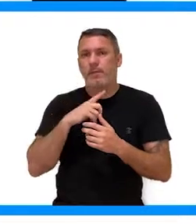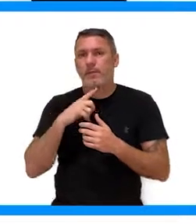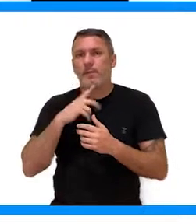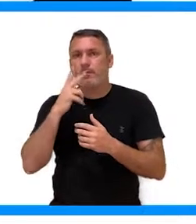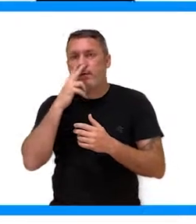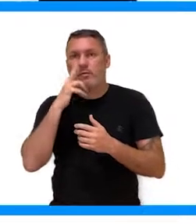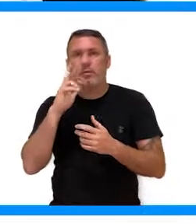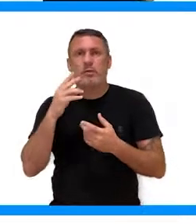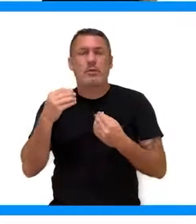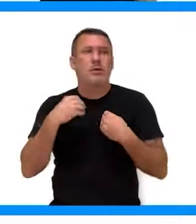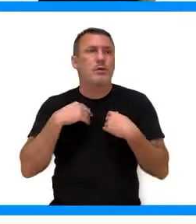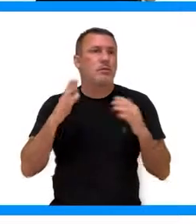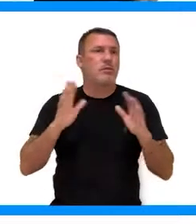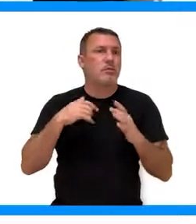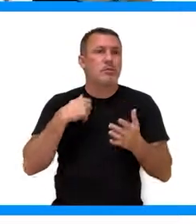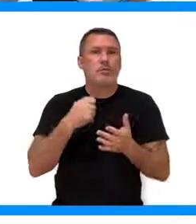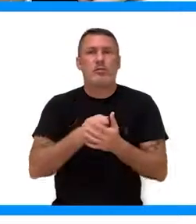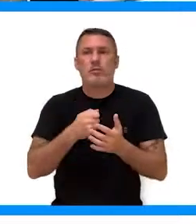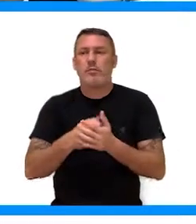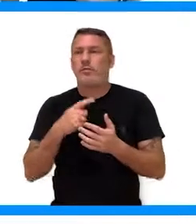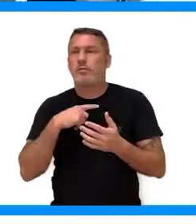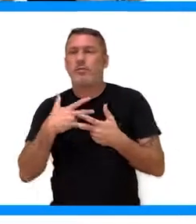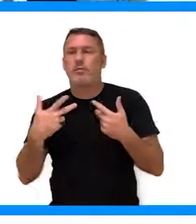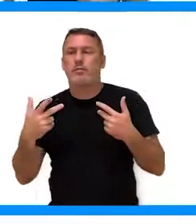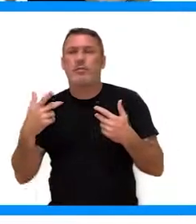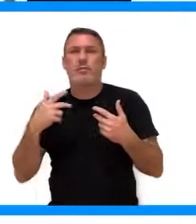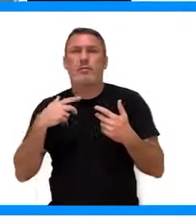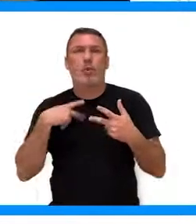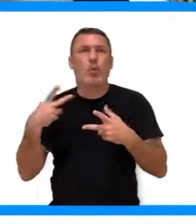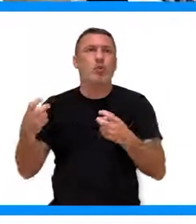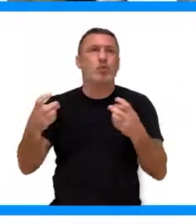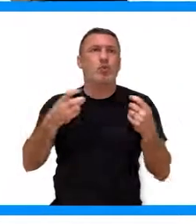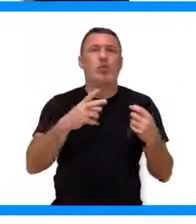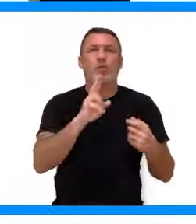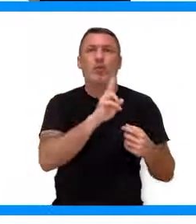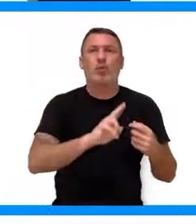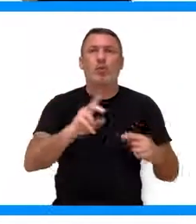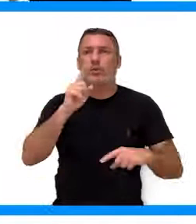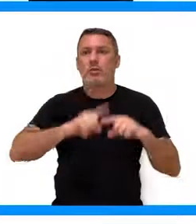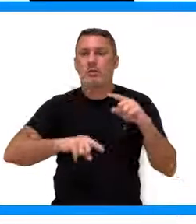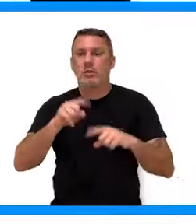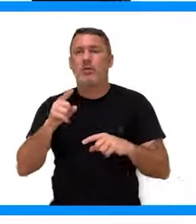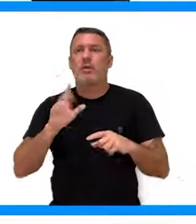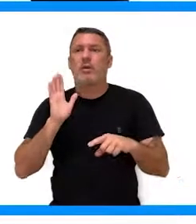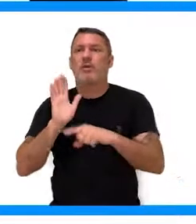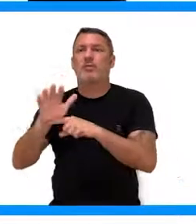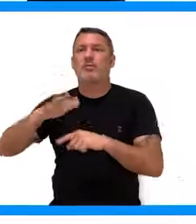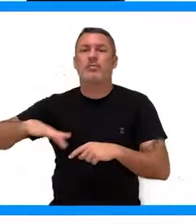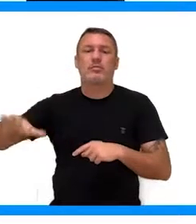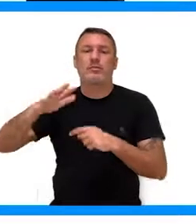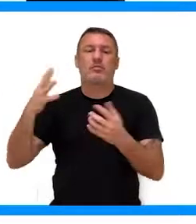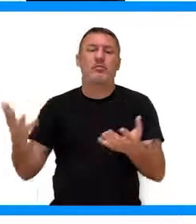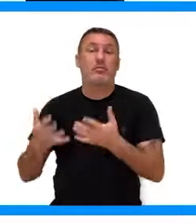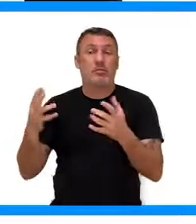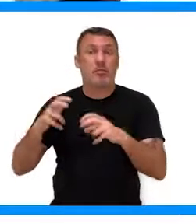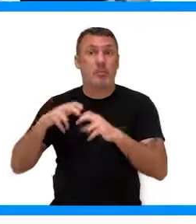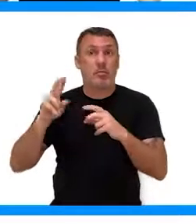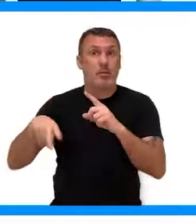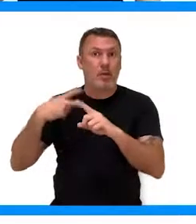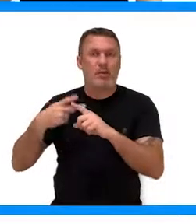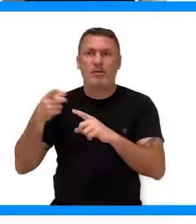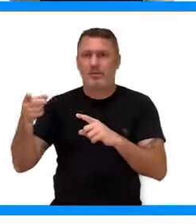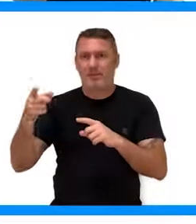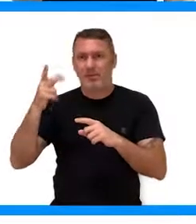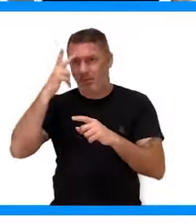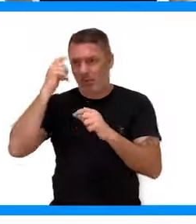vê praticamente forçado, obrigado a lançar mão de algum insumo agrícola para aumentar a sua produtividade, tendo em vista o grande produtor. O